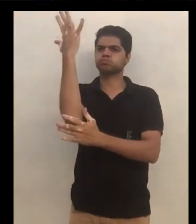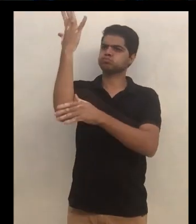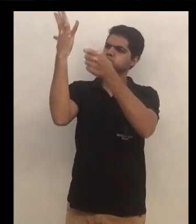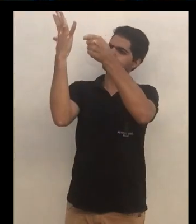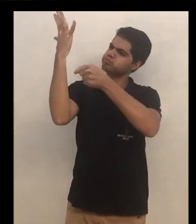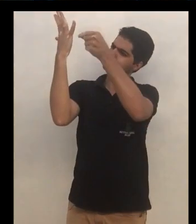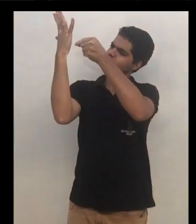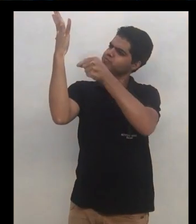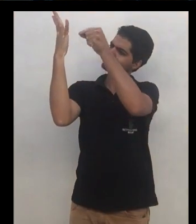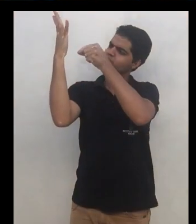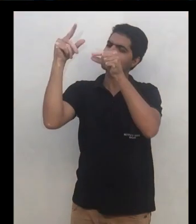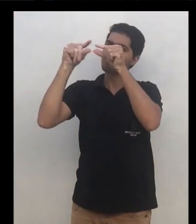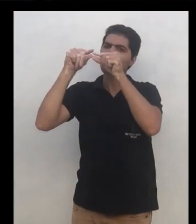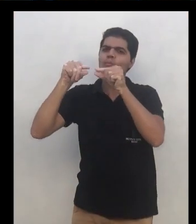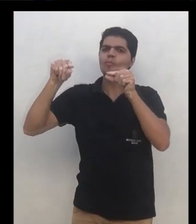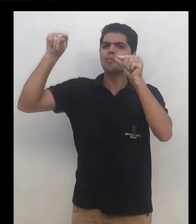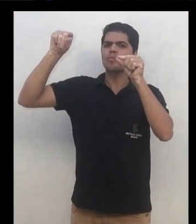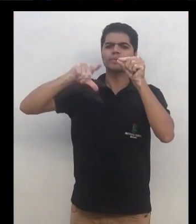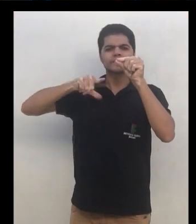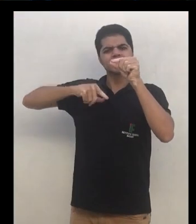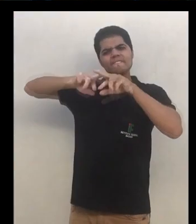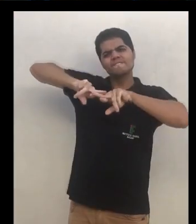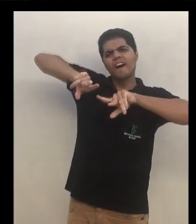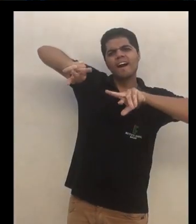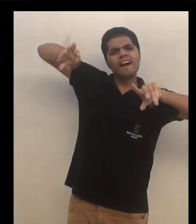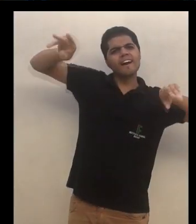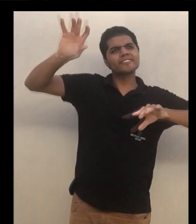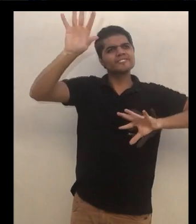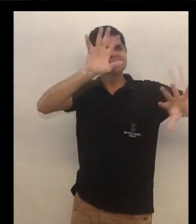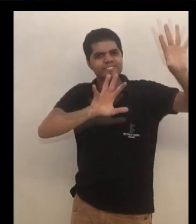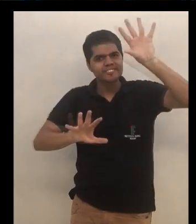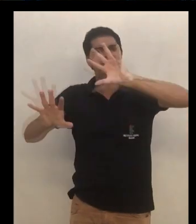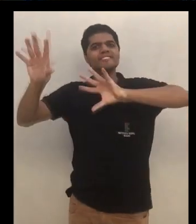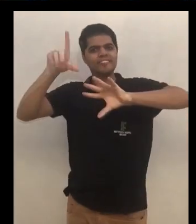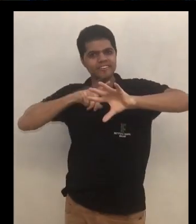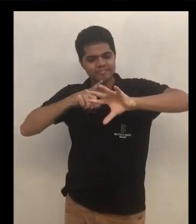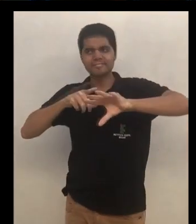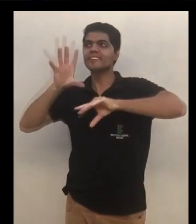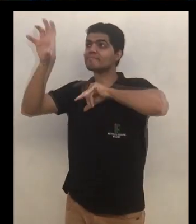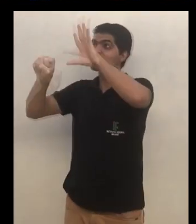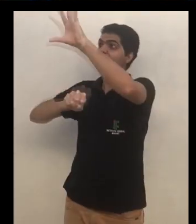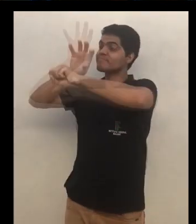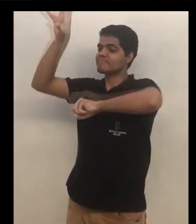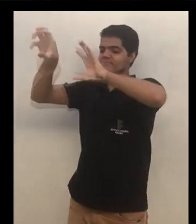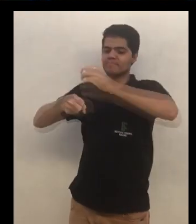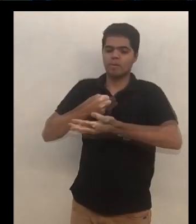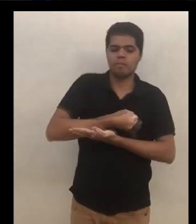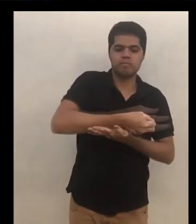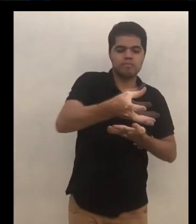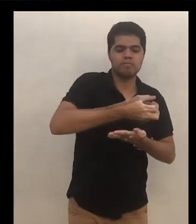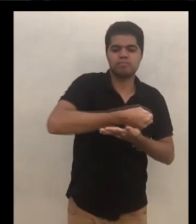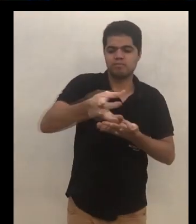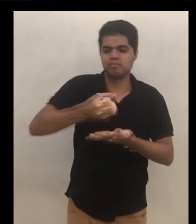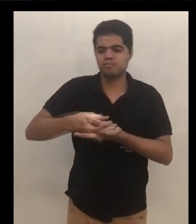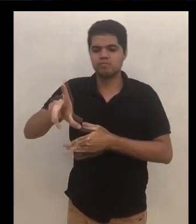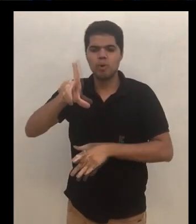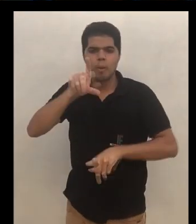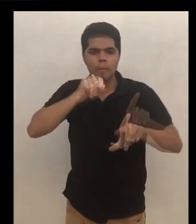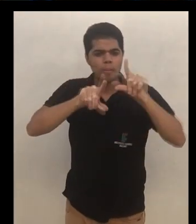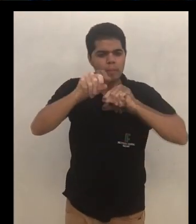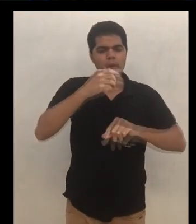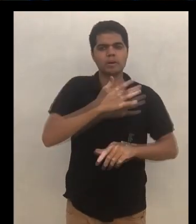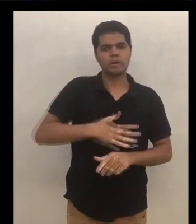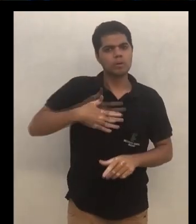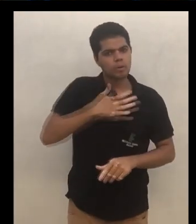tem essa planta, né? Aqui a moringa sendo oferecida in natura para as aves, elas gostam, tá? Elas têm uma